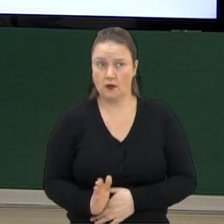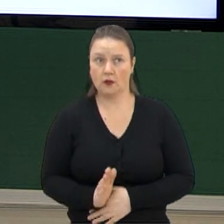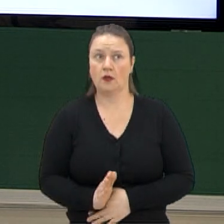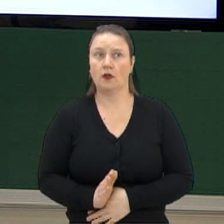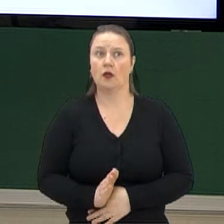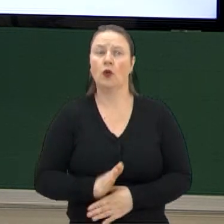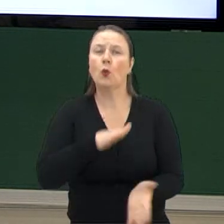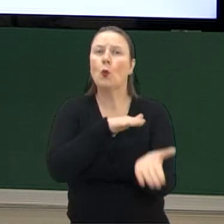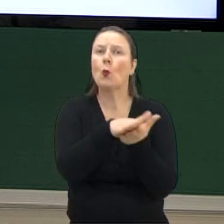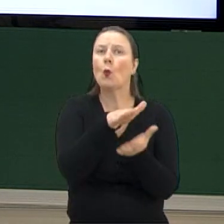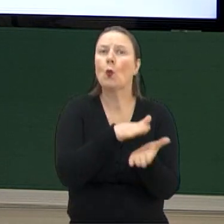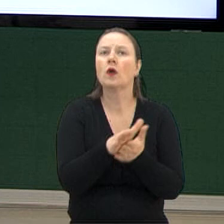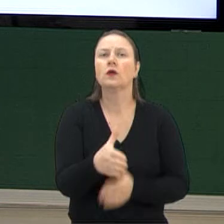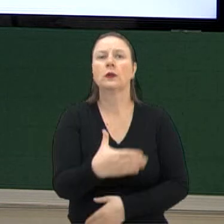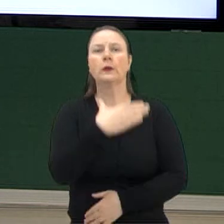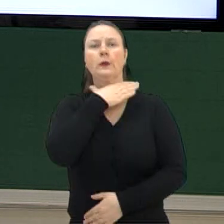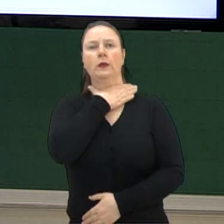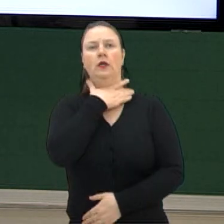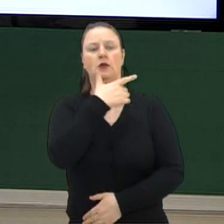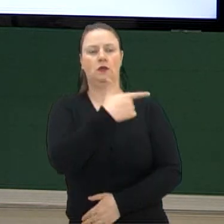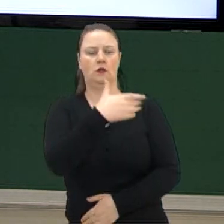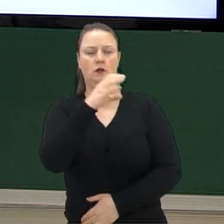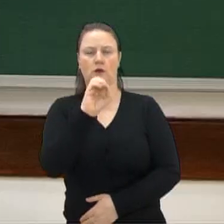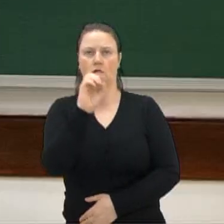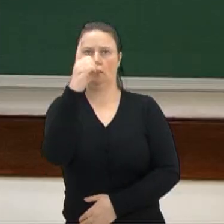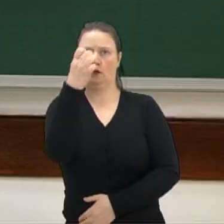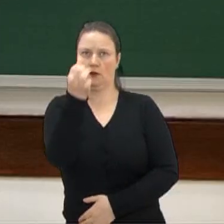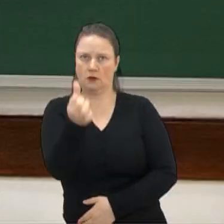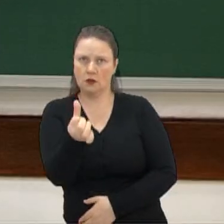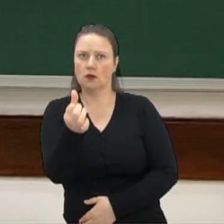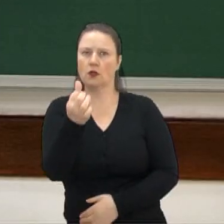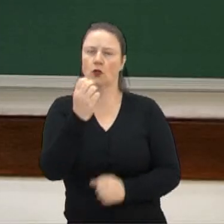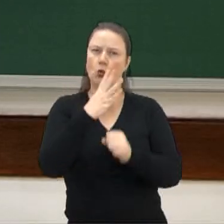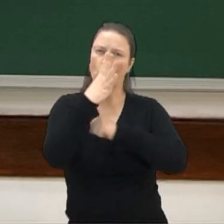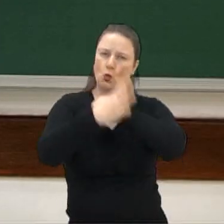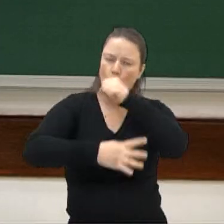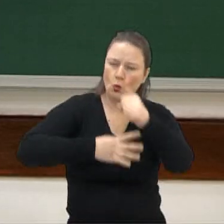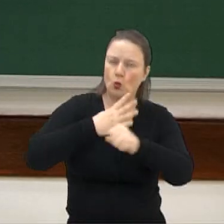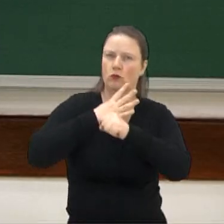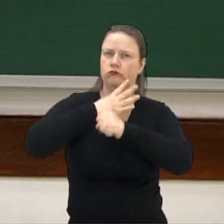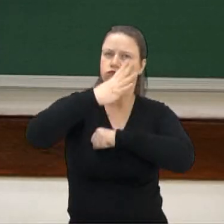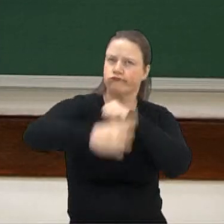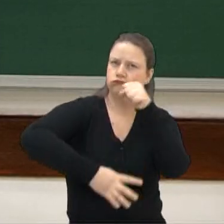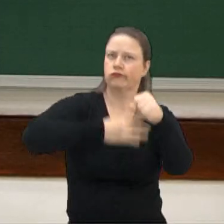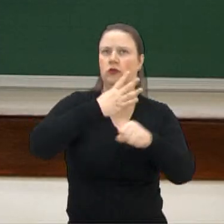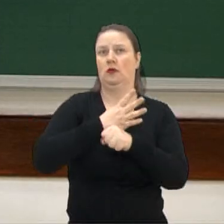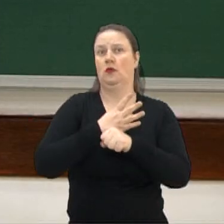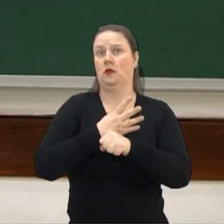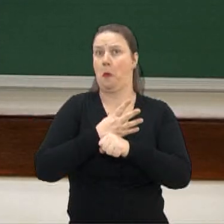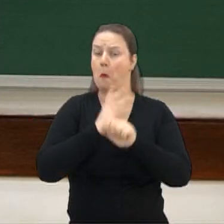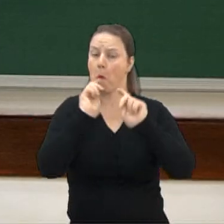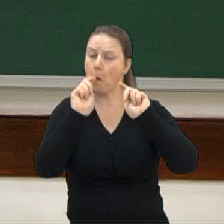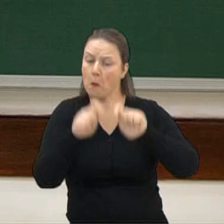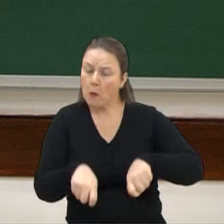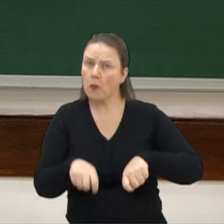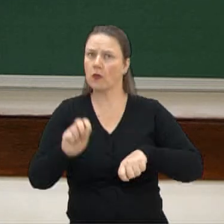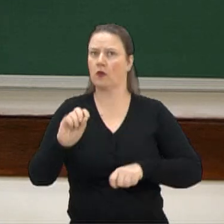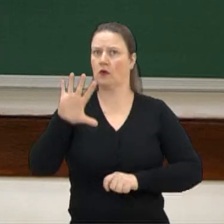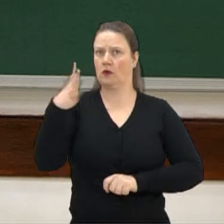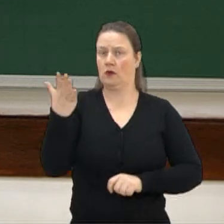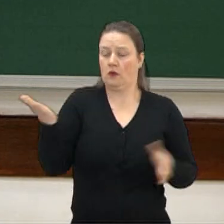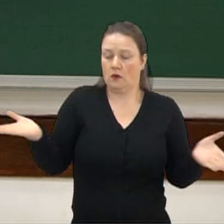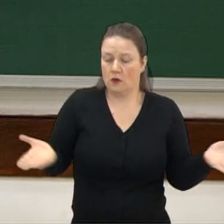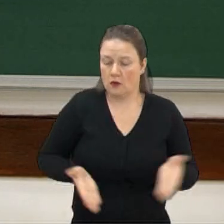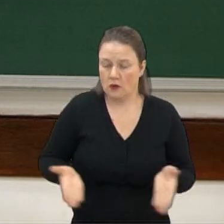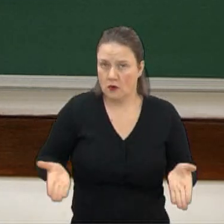de 2016, lembrando que ela acontece de 4 em 4 anos e possivelmente este ano de